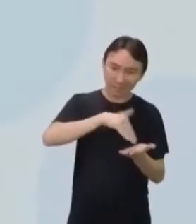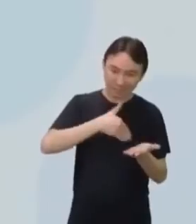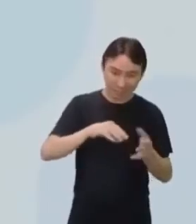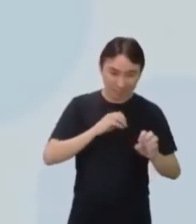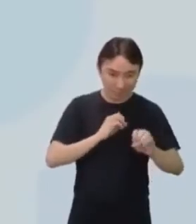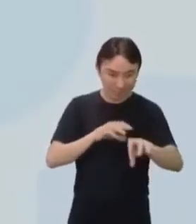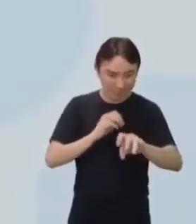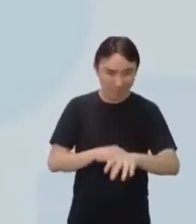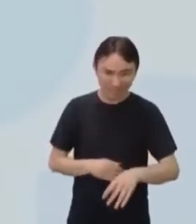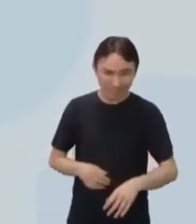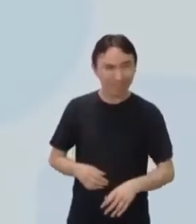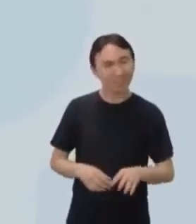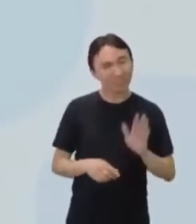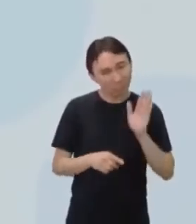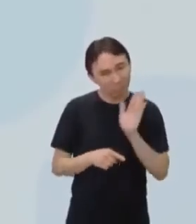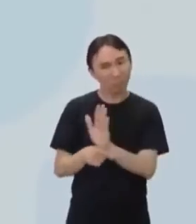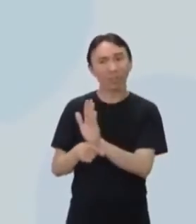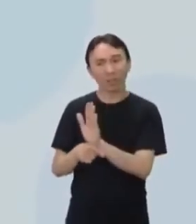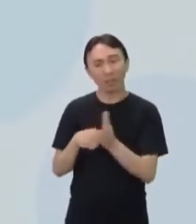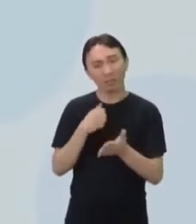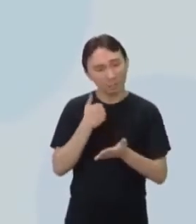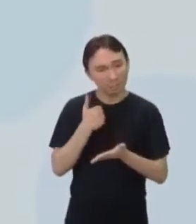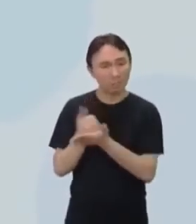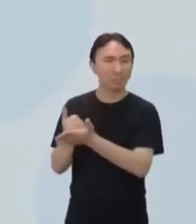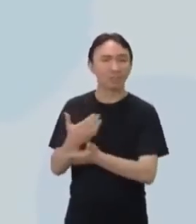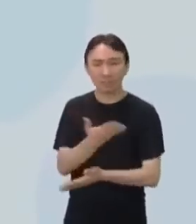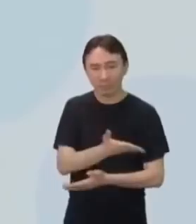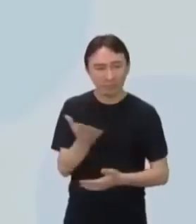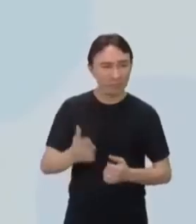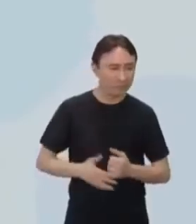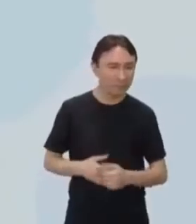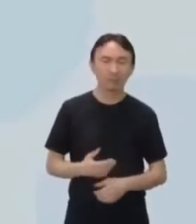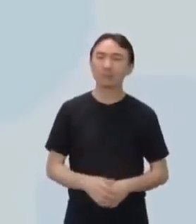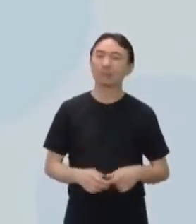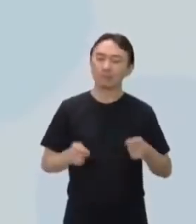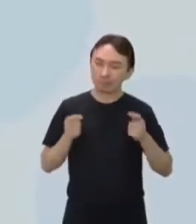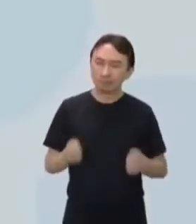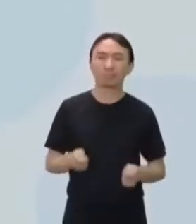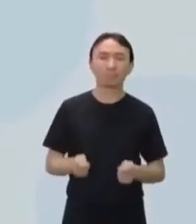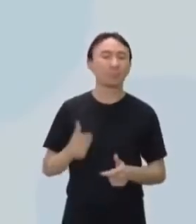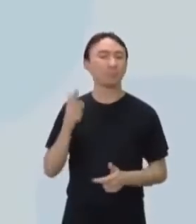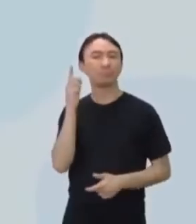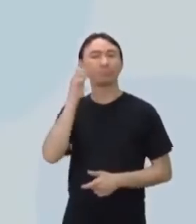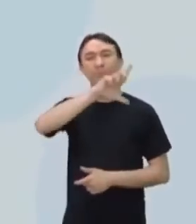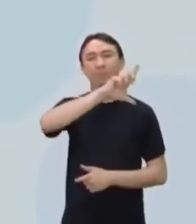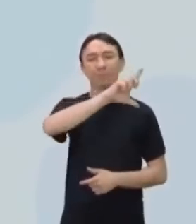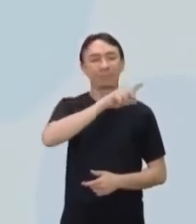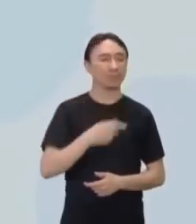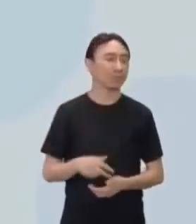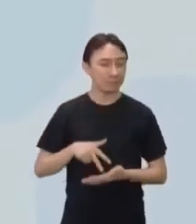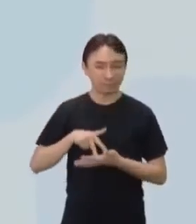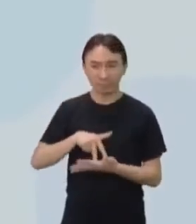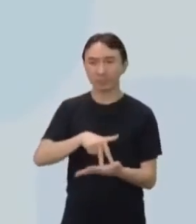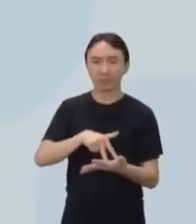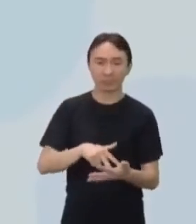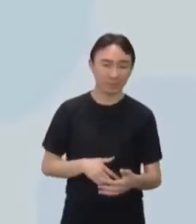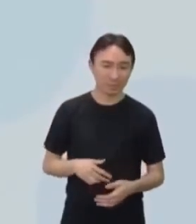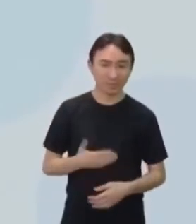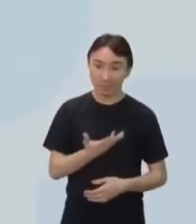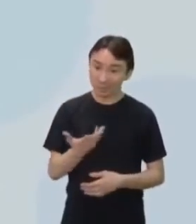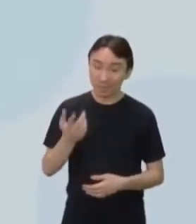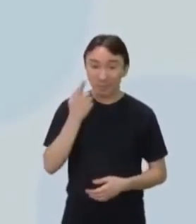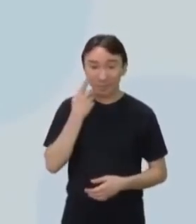para que vocês tenham segurança em relação à aplicação dessa avaliação e que estejam todos, né, conscientes em